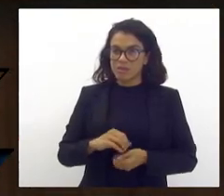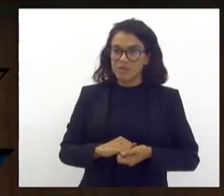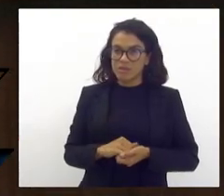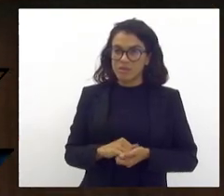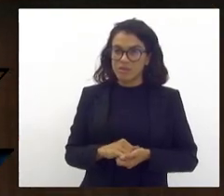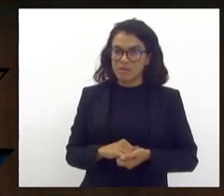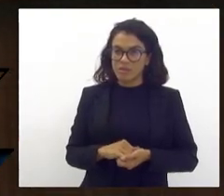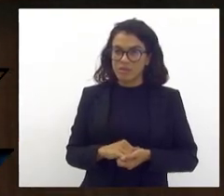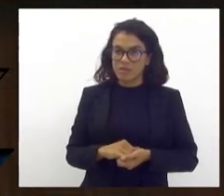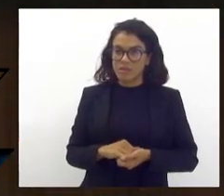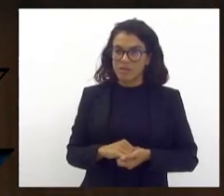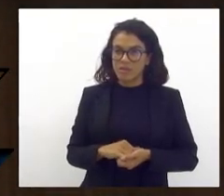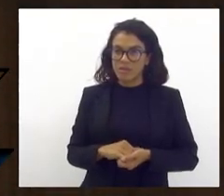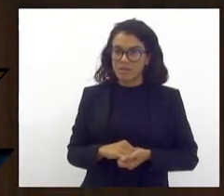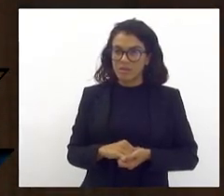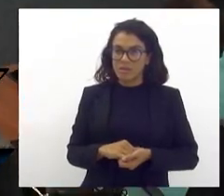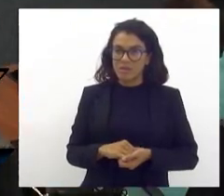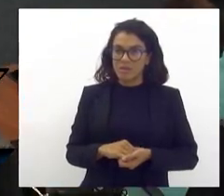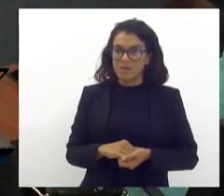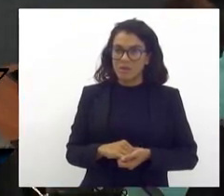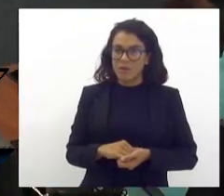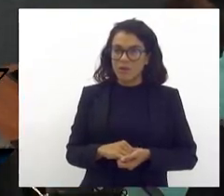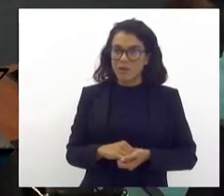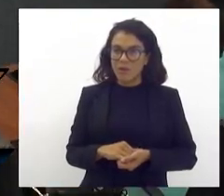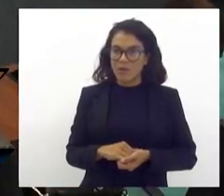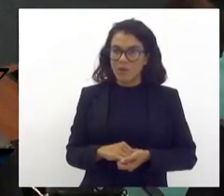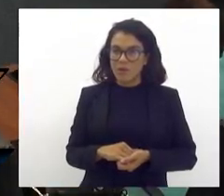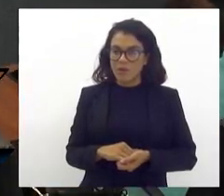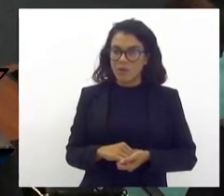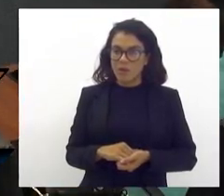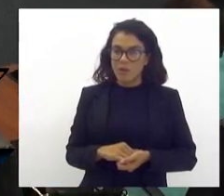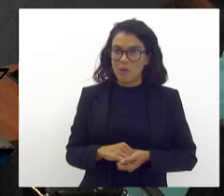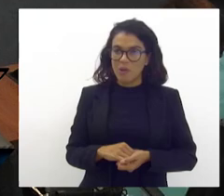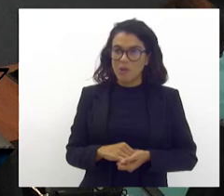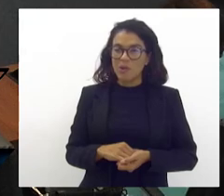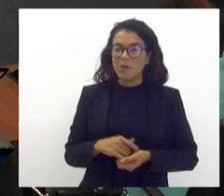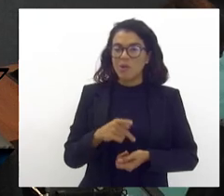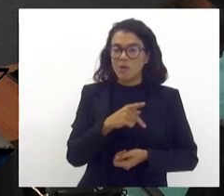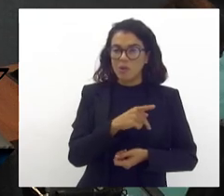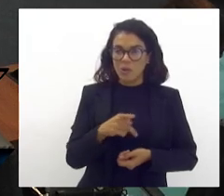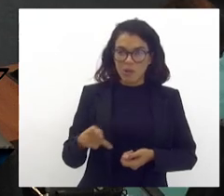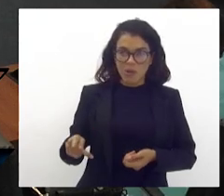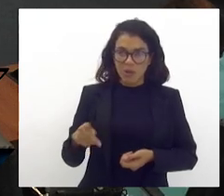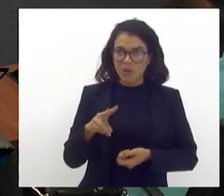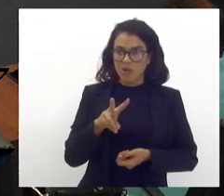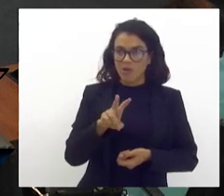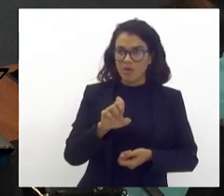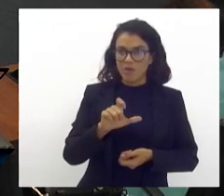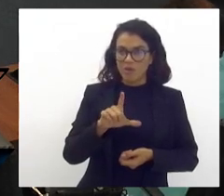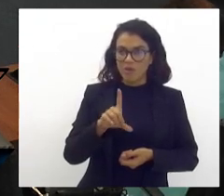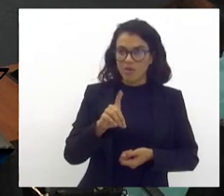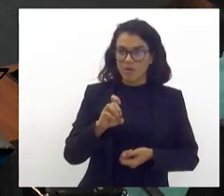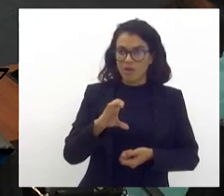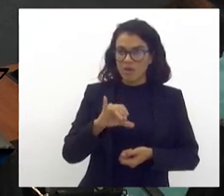Ah, você é autor, perdão, também. A presidência designa o deputado Valdeci, por favor.